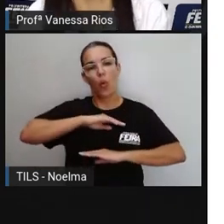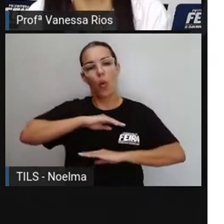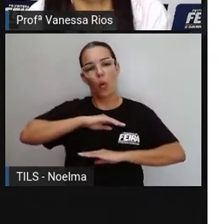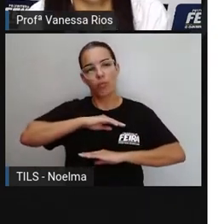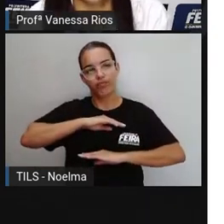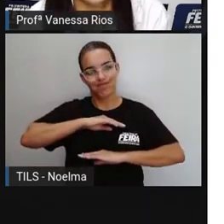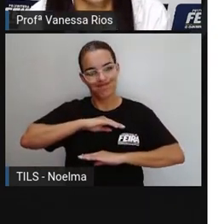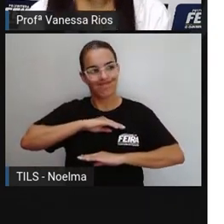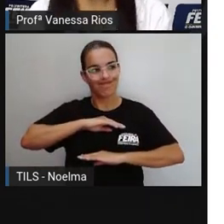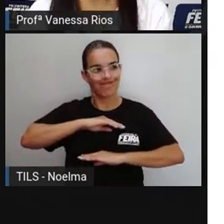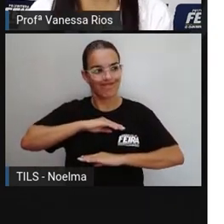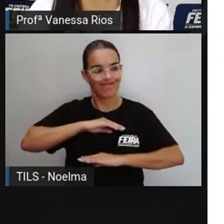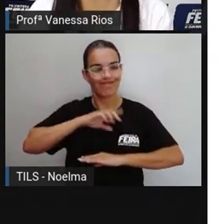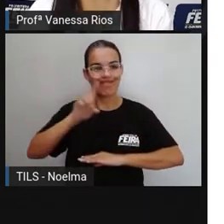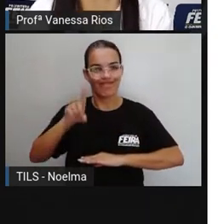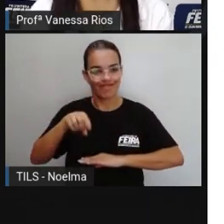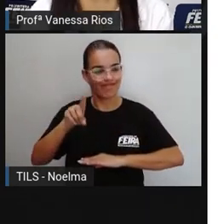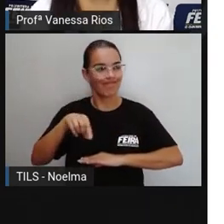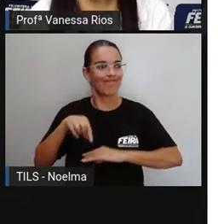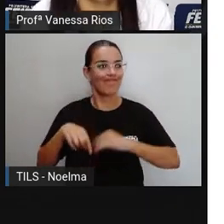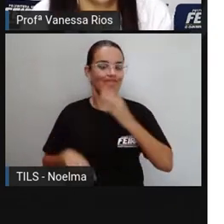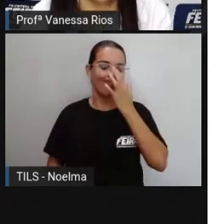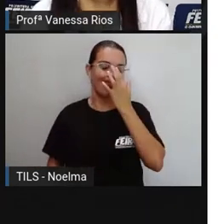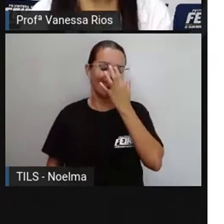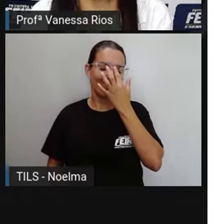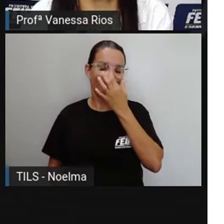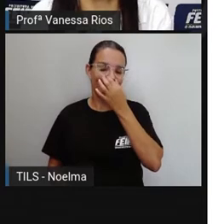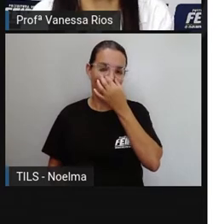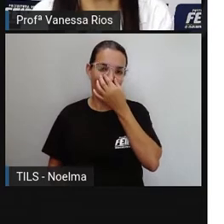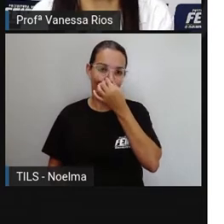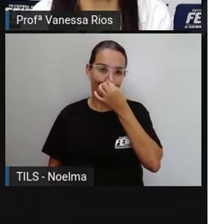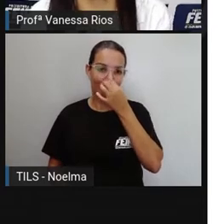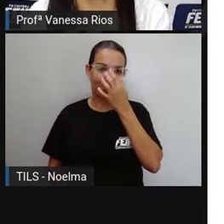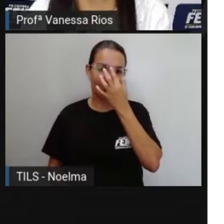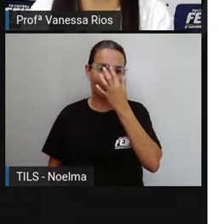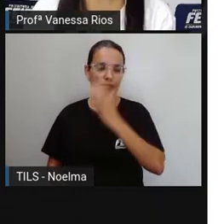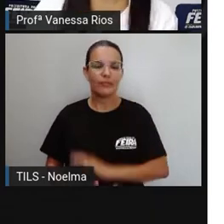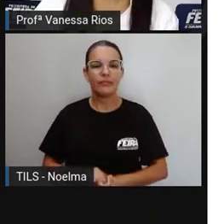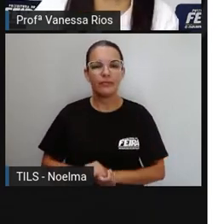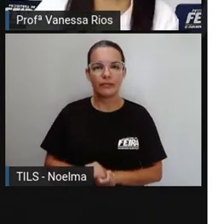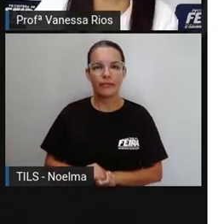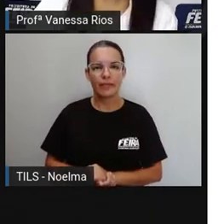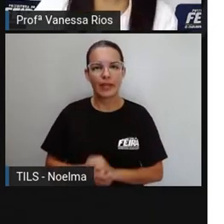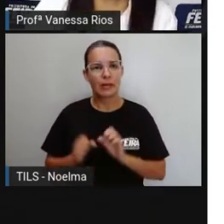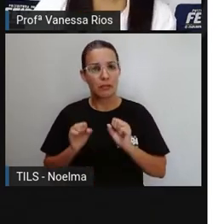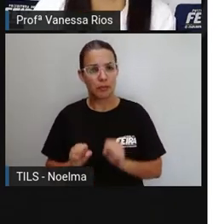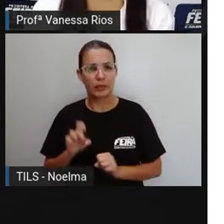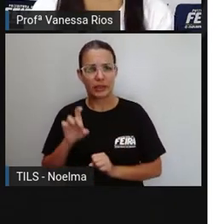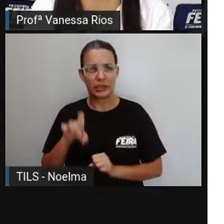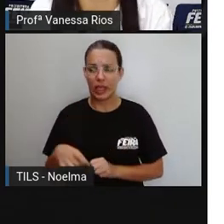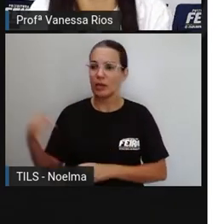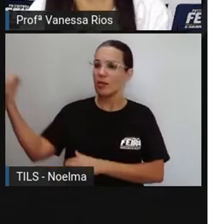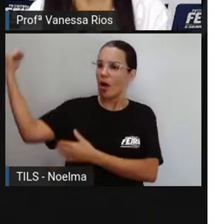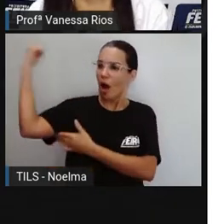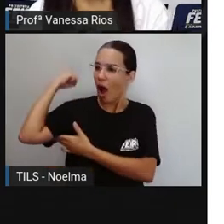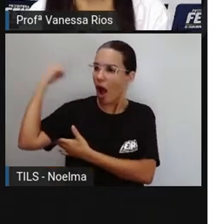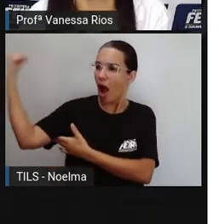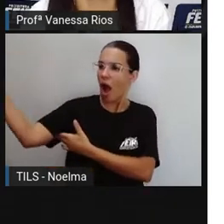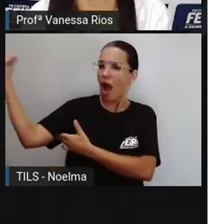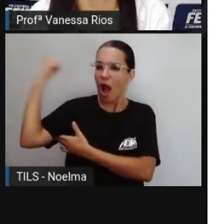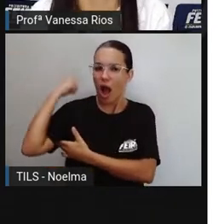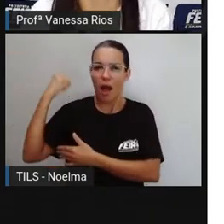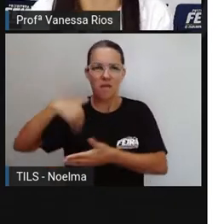alguma atividade que movimente o seu corpo, alguma atividade física, seja a prática de um esporte ou uma